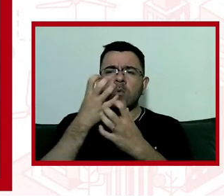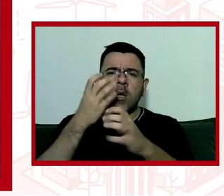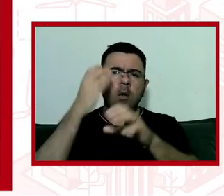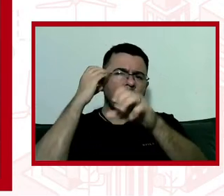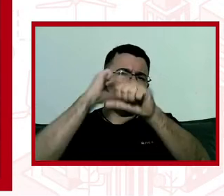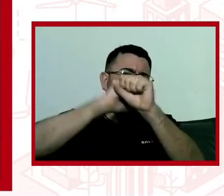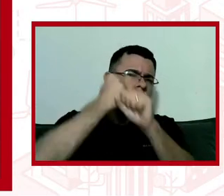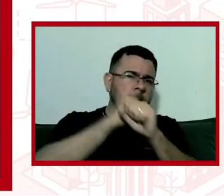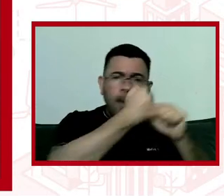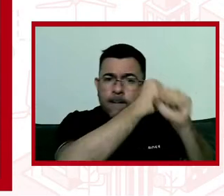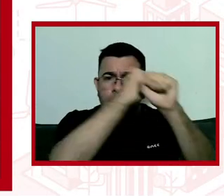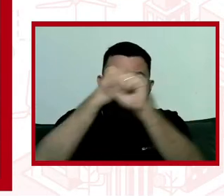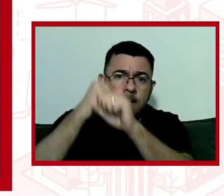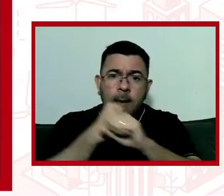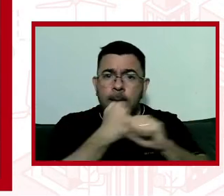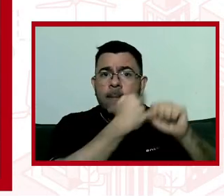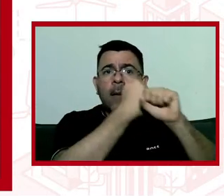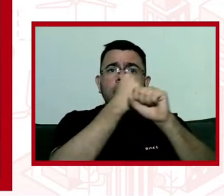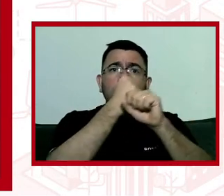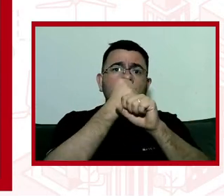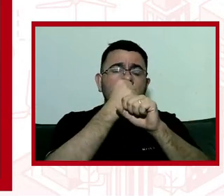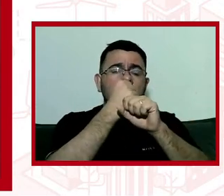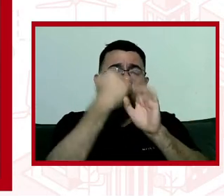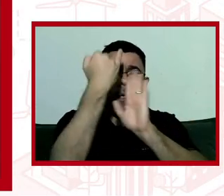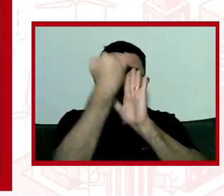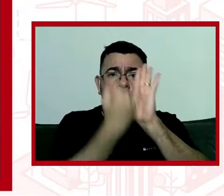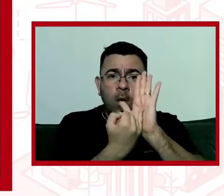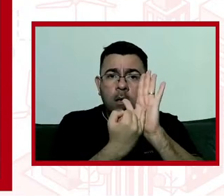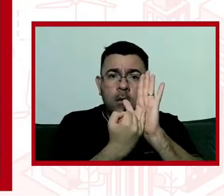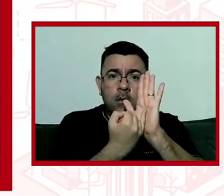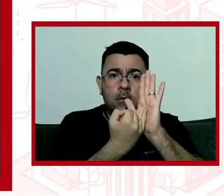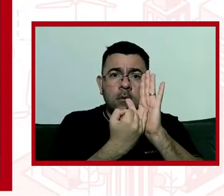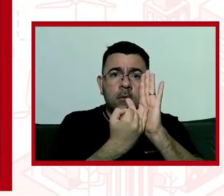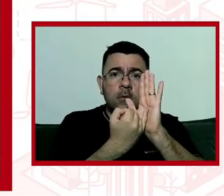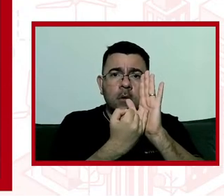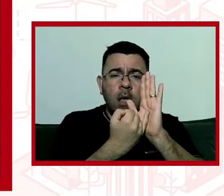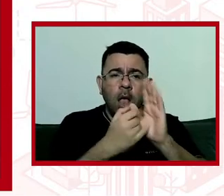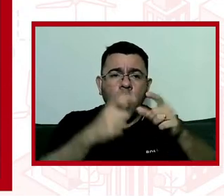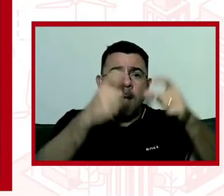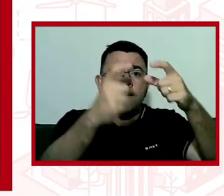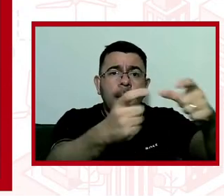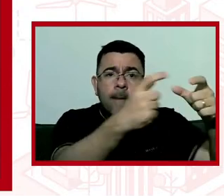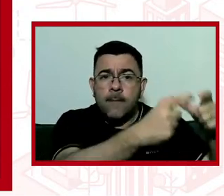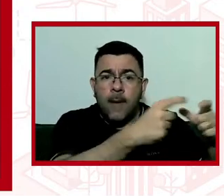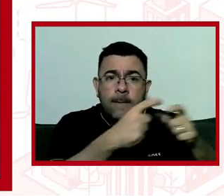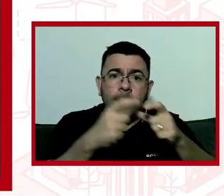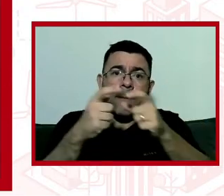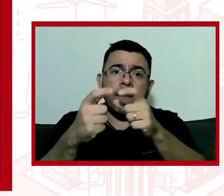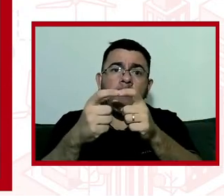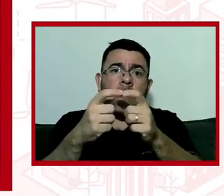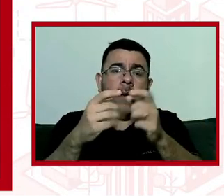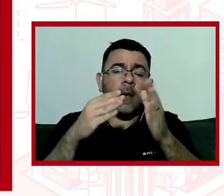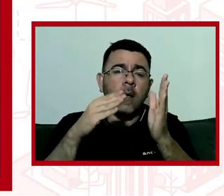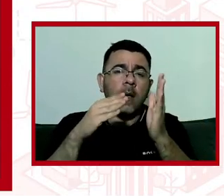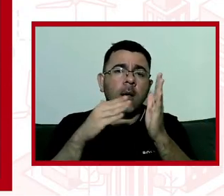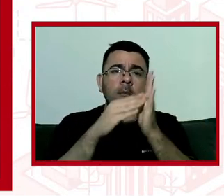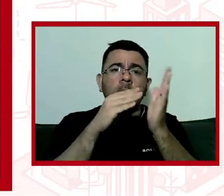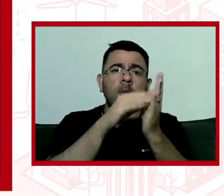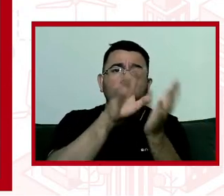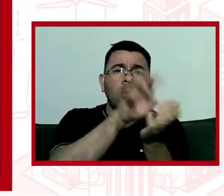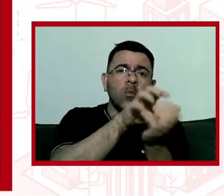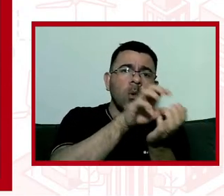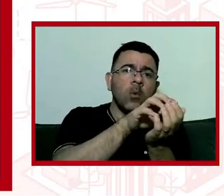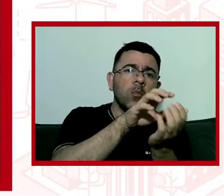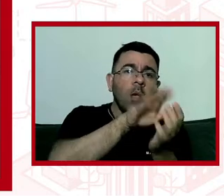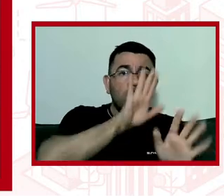eh de contenção de encosta em todas as localidades do Recife que tem encosta de risco três ou quatro